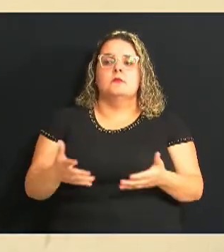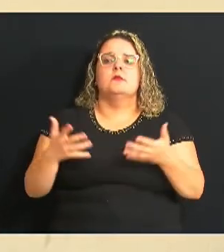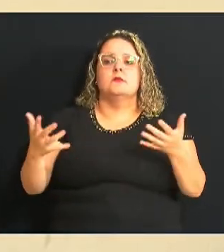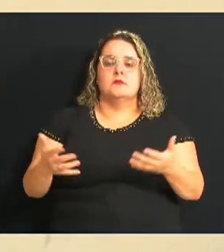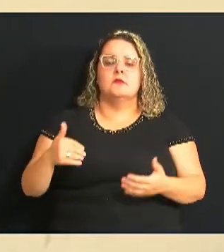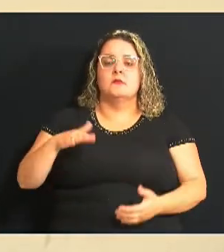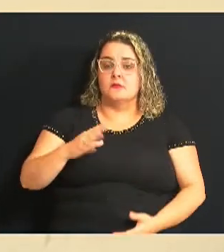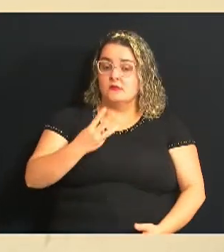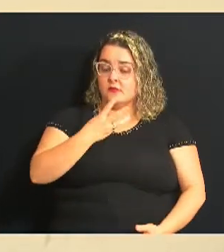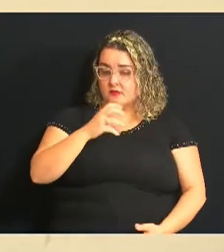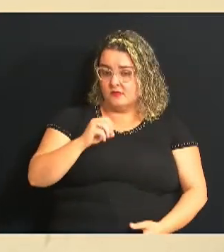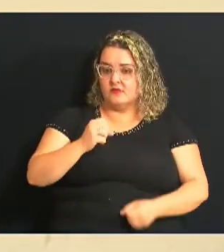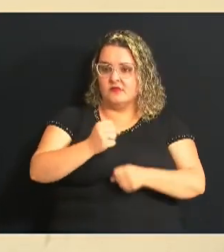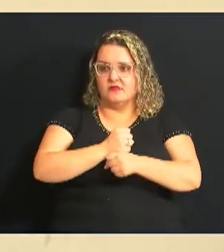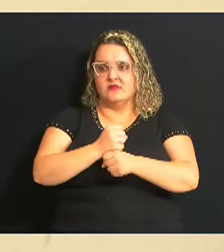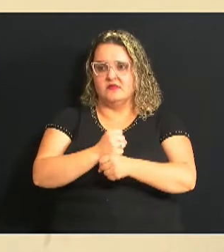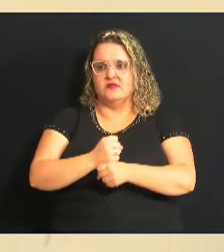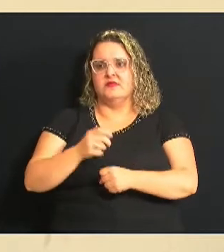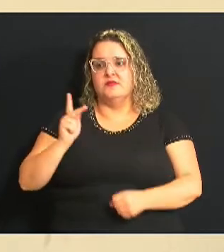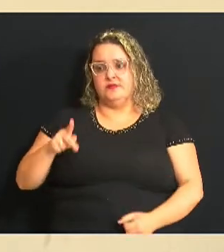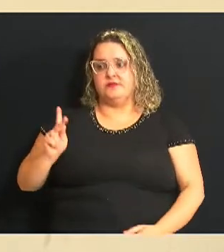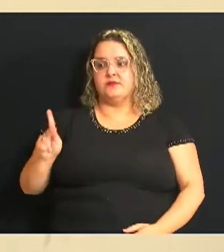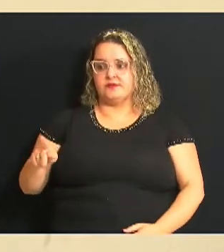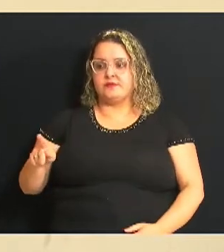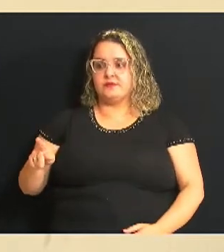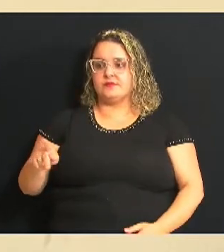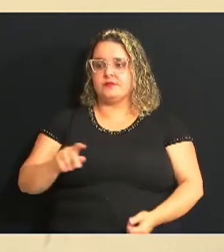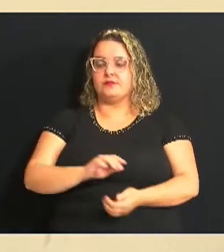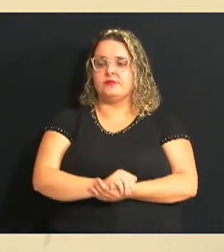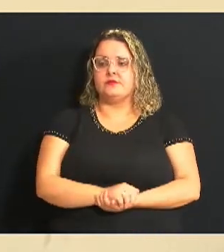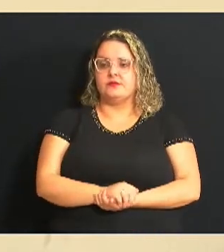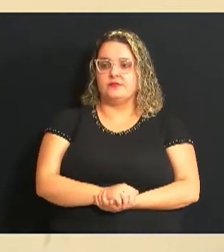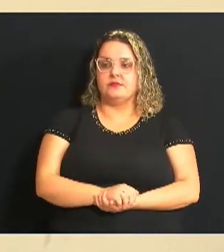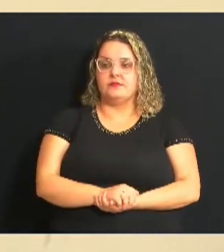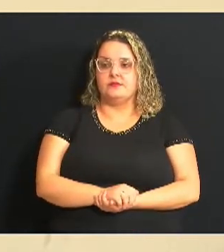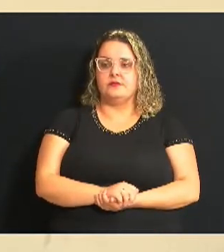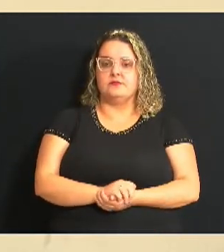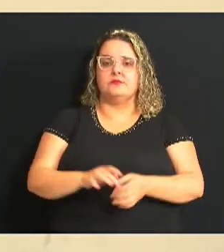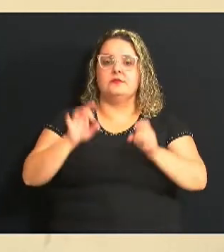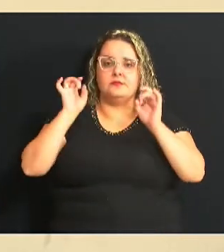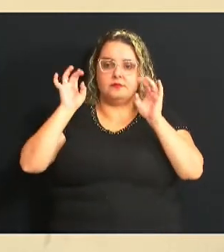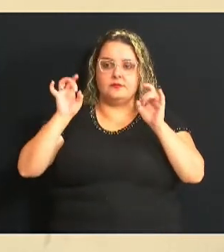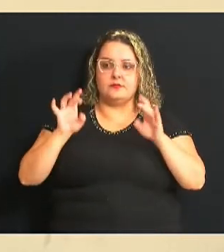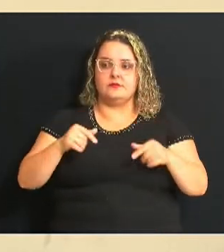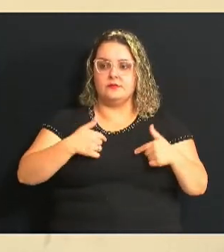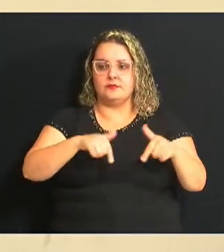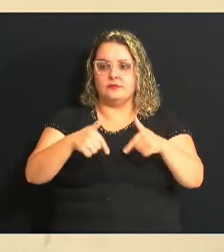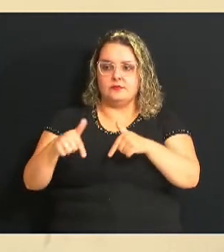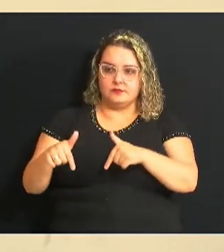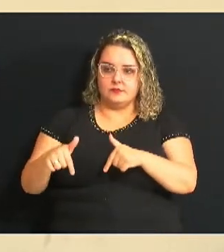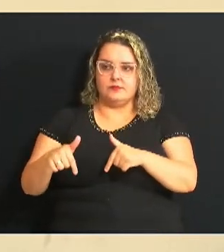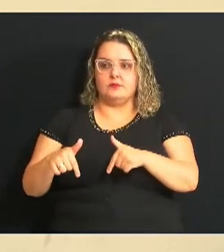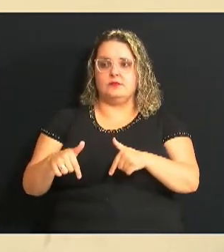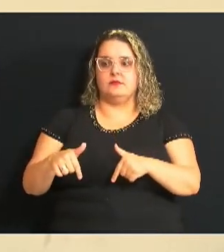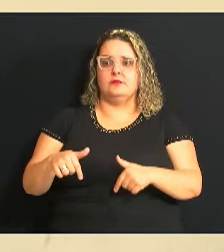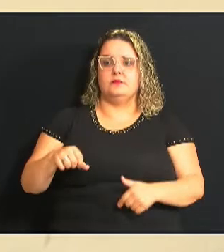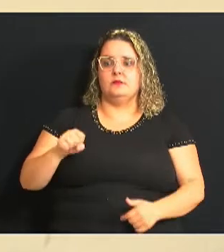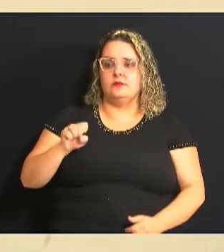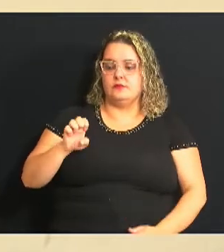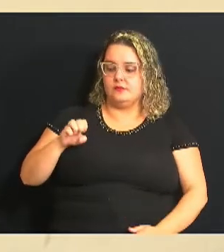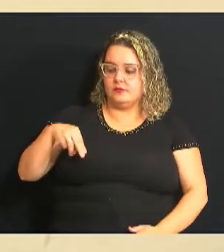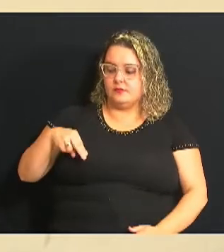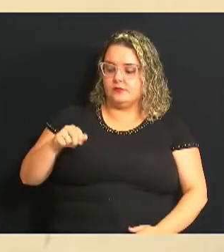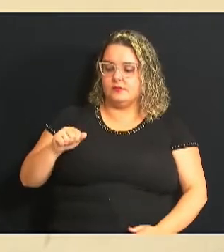30 anos como docente, e especificamente trabalhando no Senai,